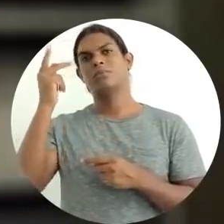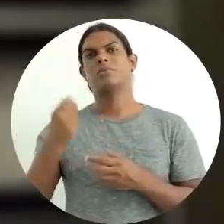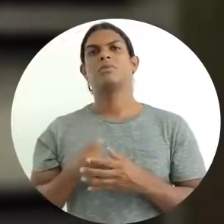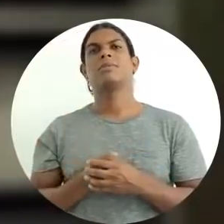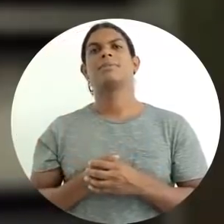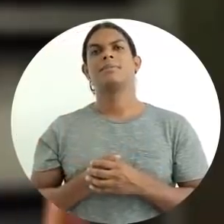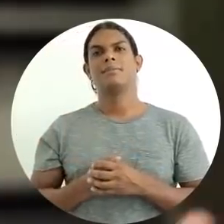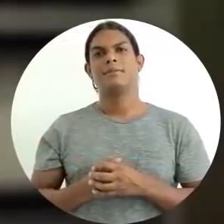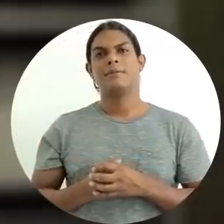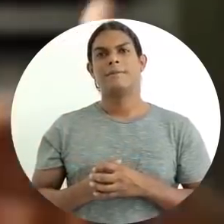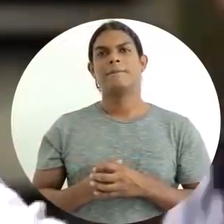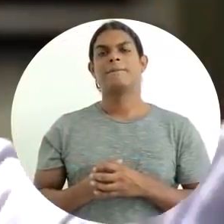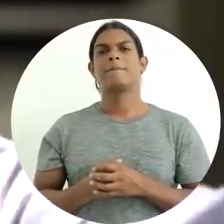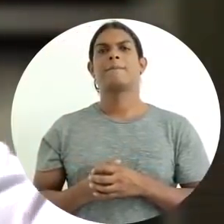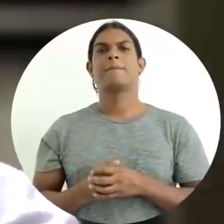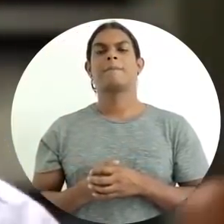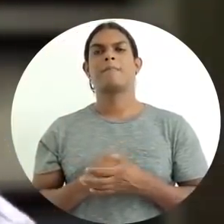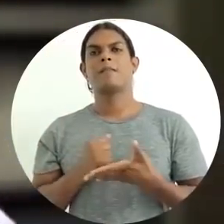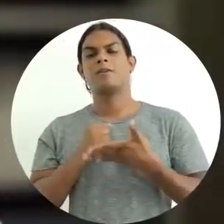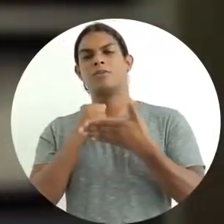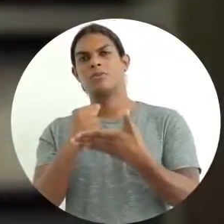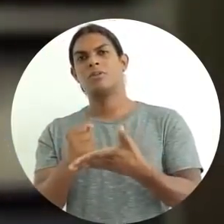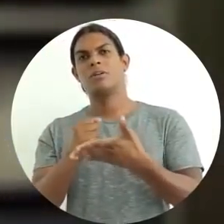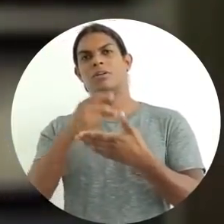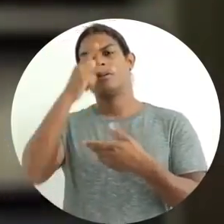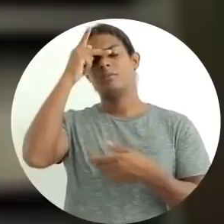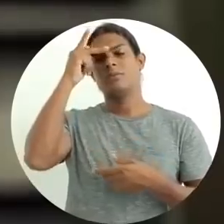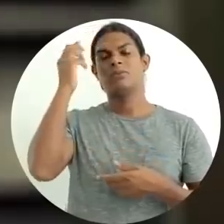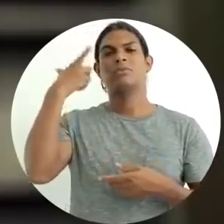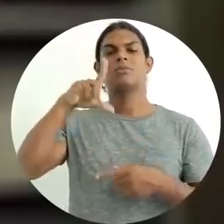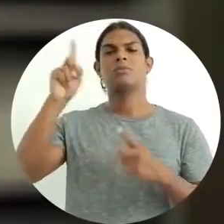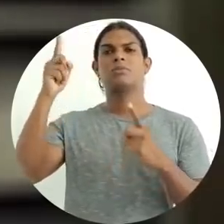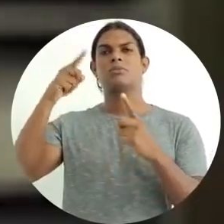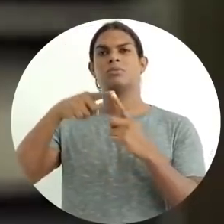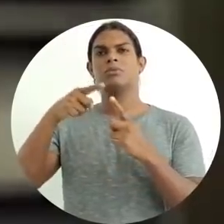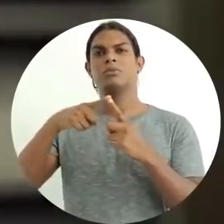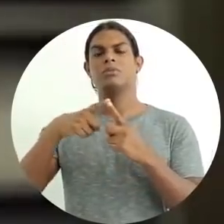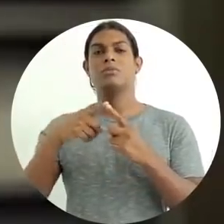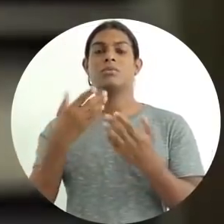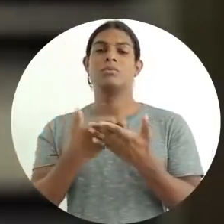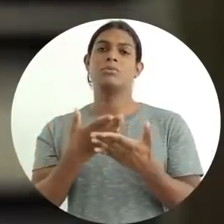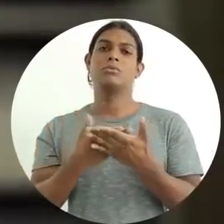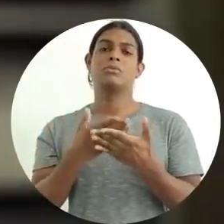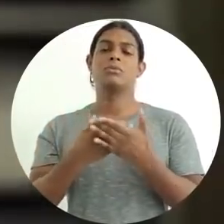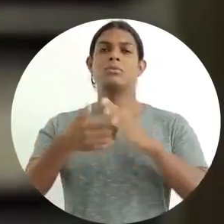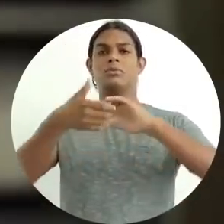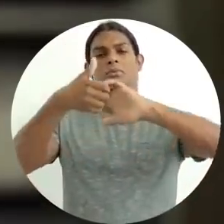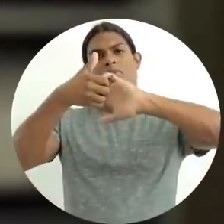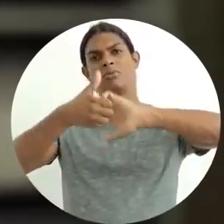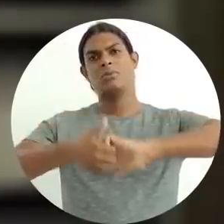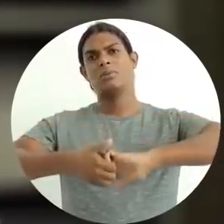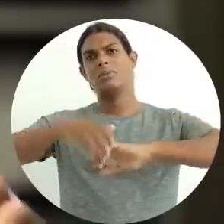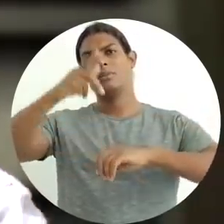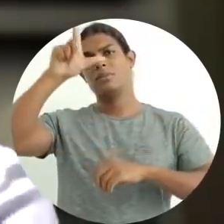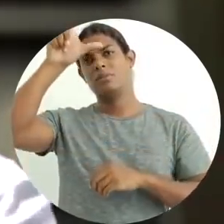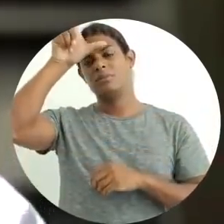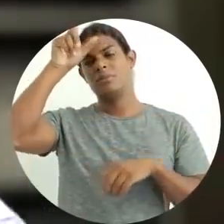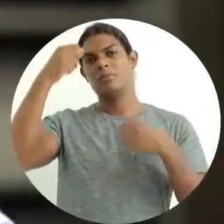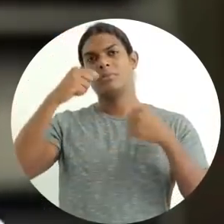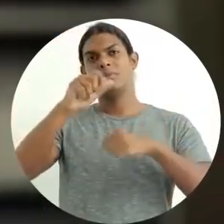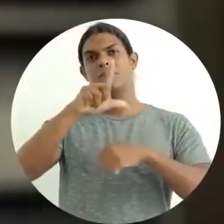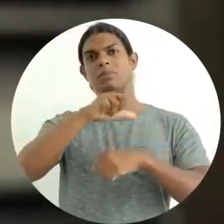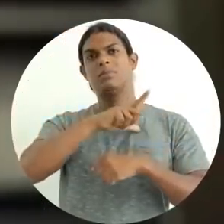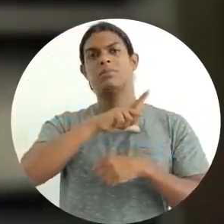pessoas, de levar pessoas a um objetivo em comum, vamos falar agora um pouco sobre as qualidades que um